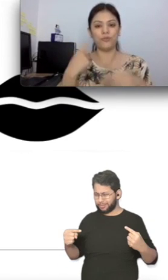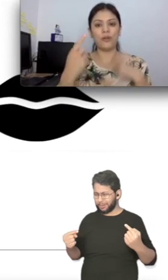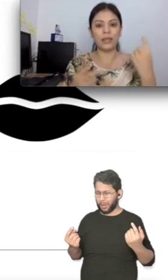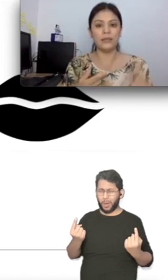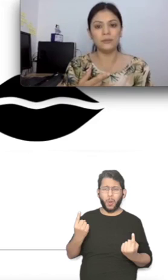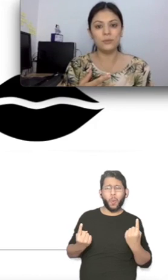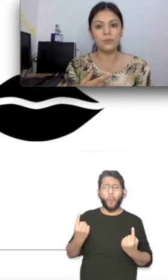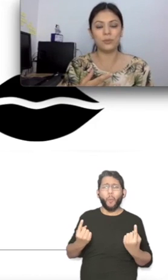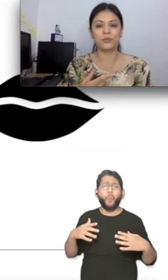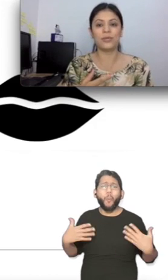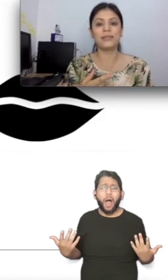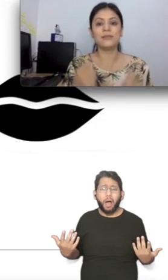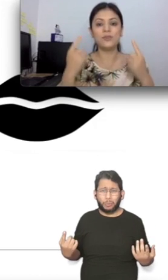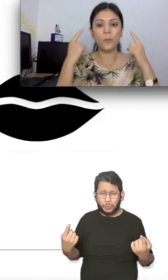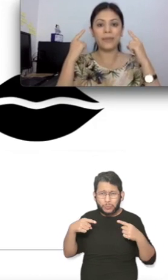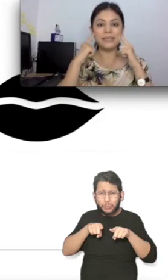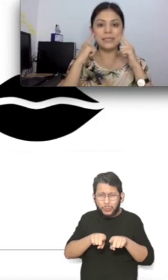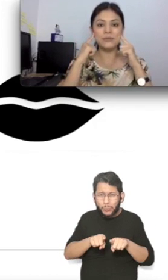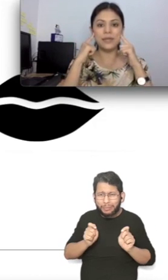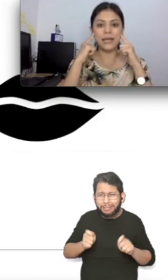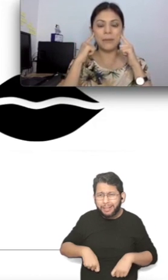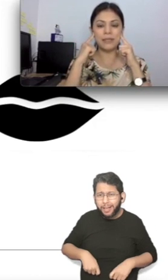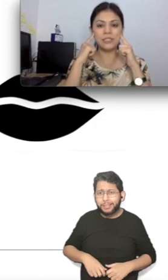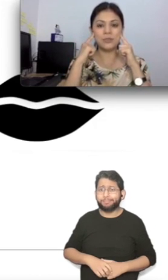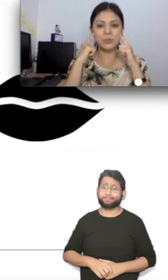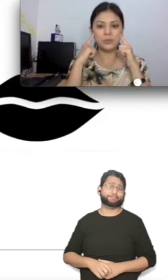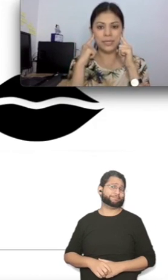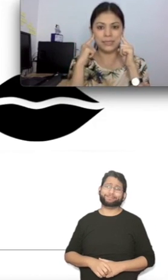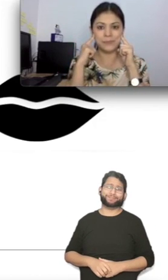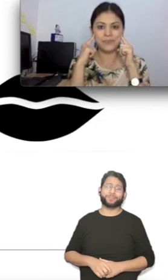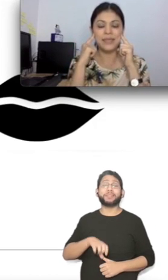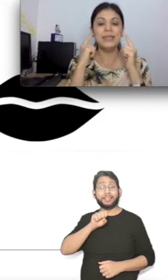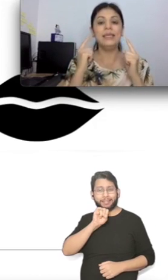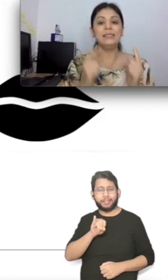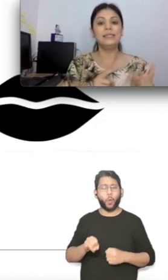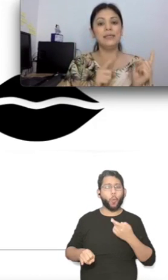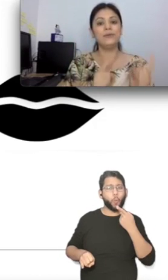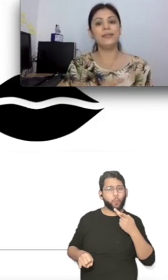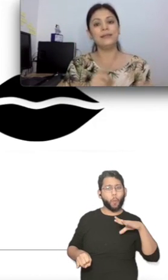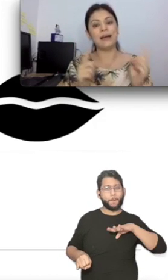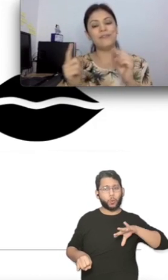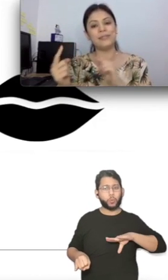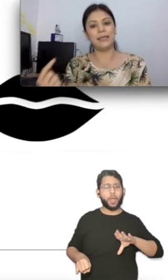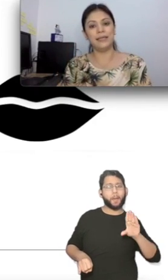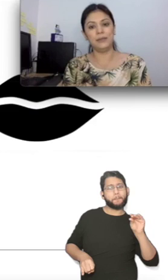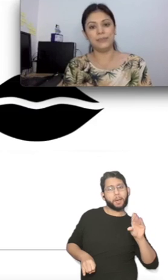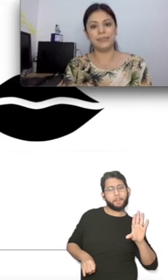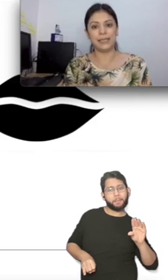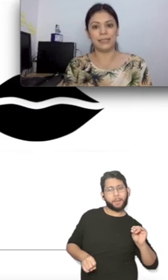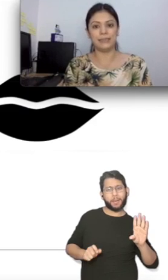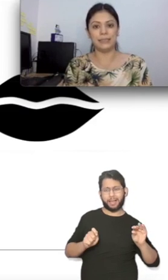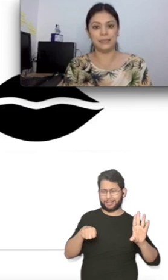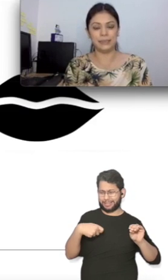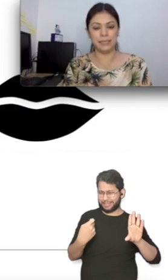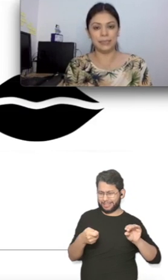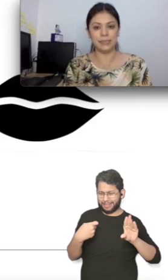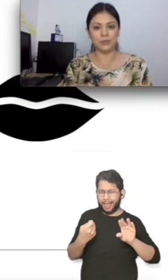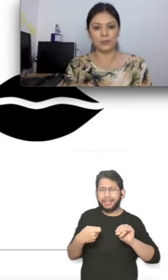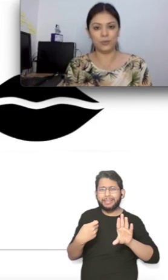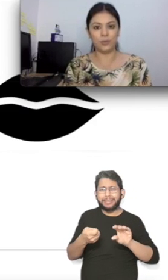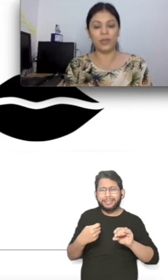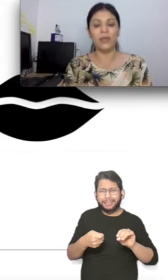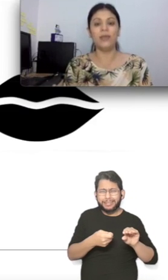estou falando em português, eu estou pensando na gramática do português. E se eu tentar fazer a língua de sinais